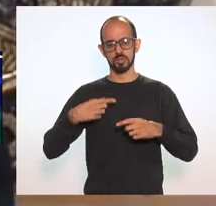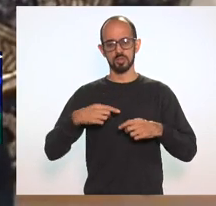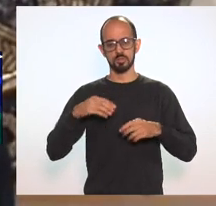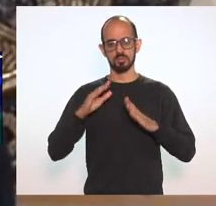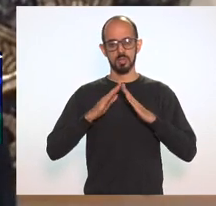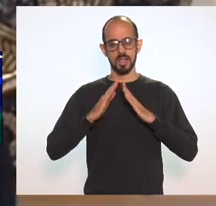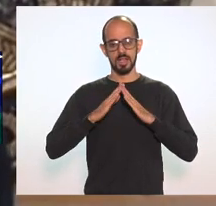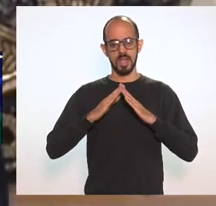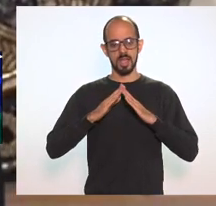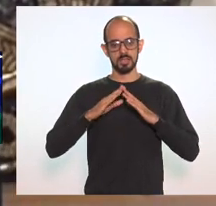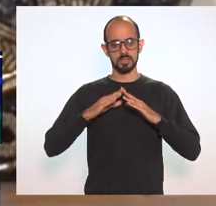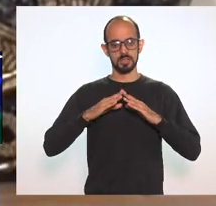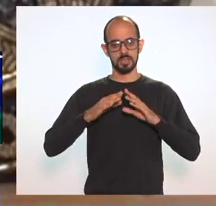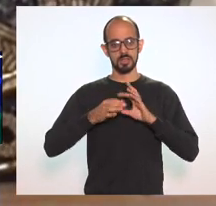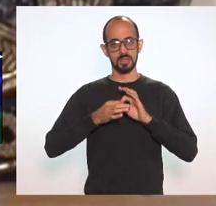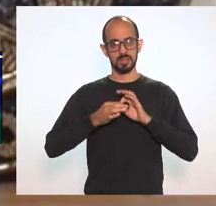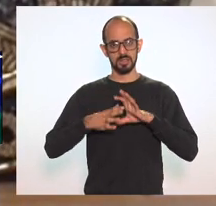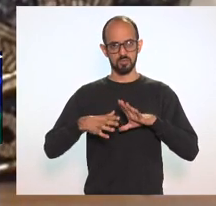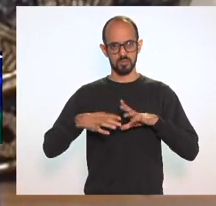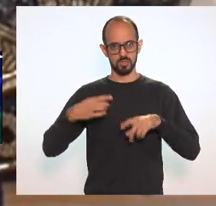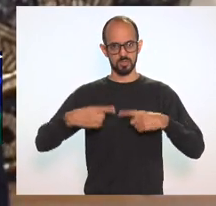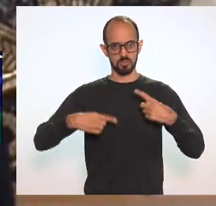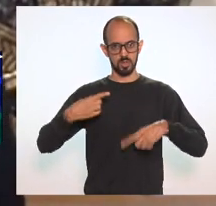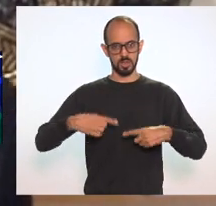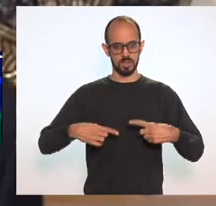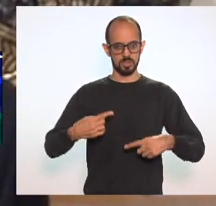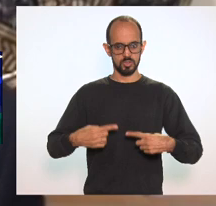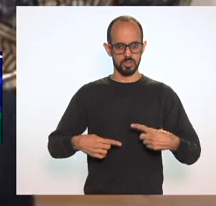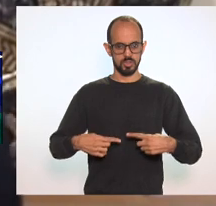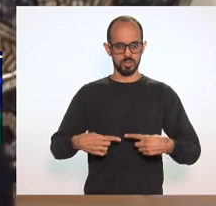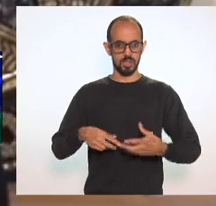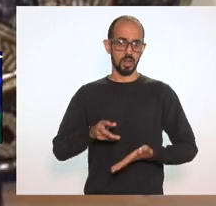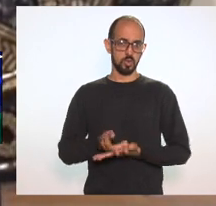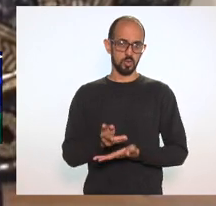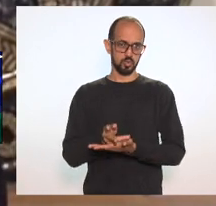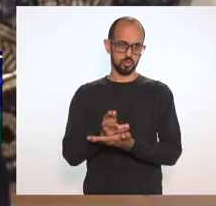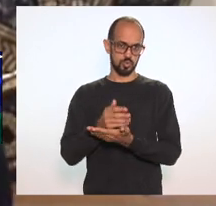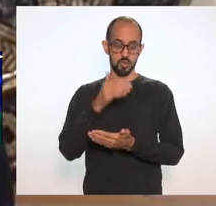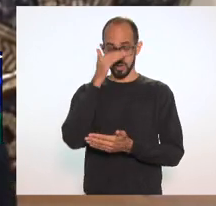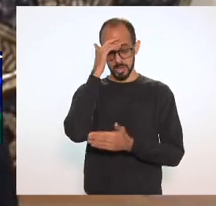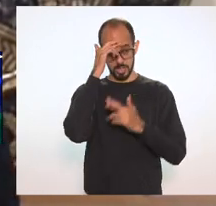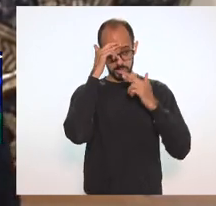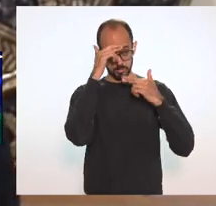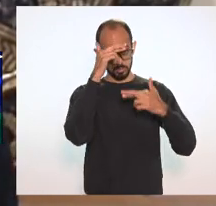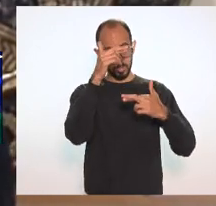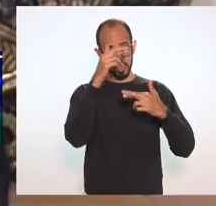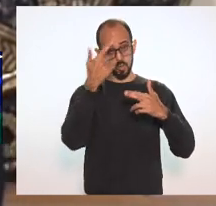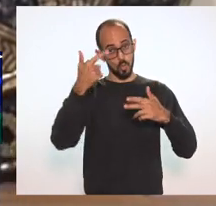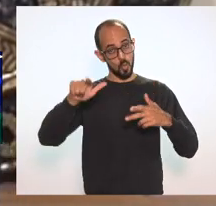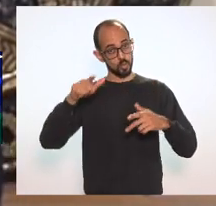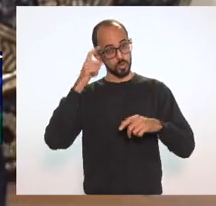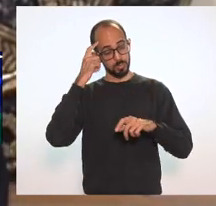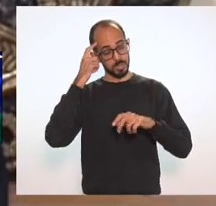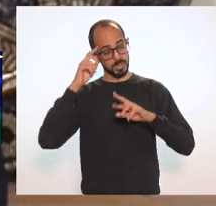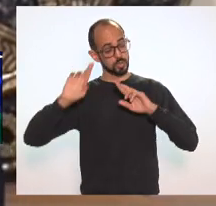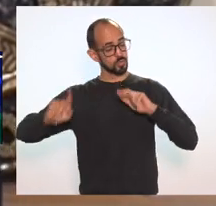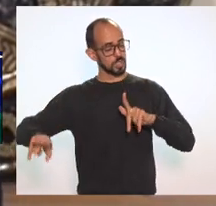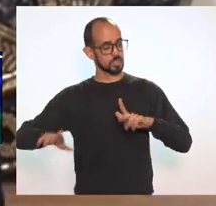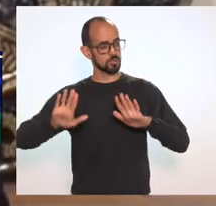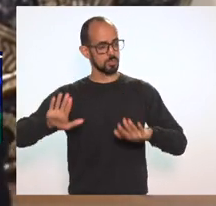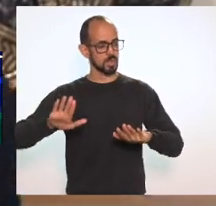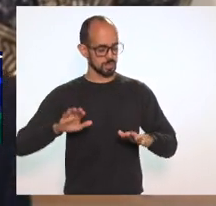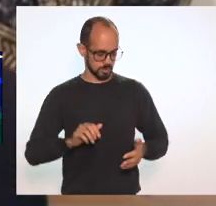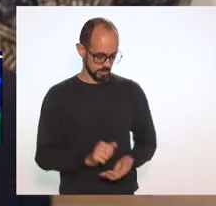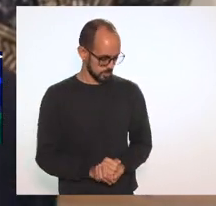que ela continua e democrático a respeito quem pensa o contrário mas não acho que é o caminho a questão do